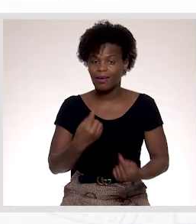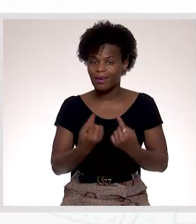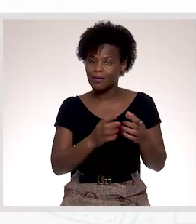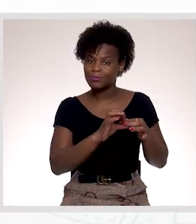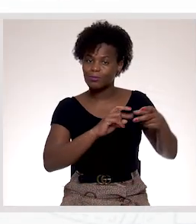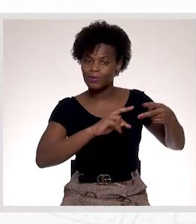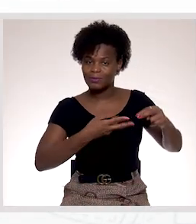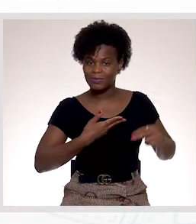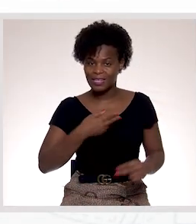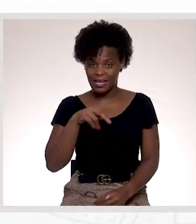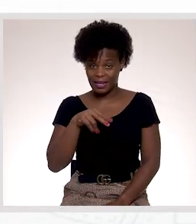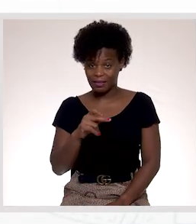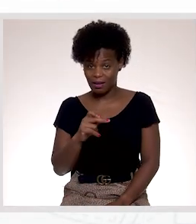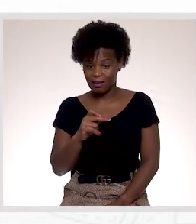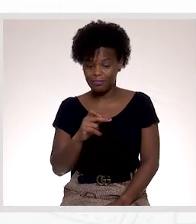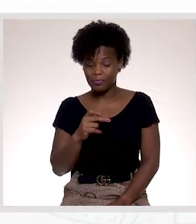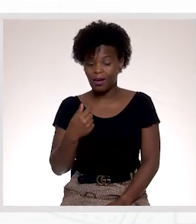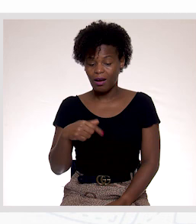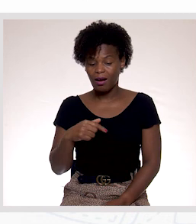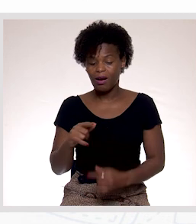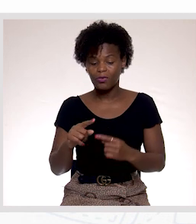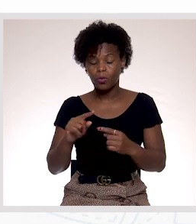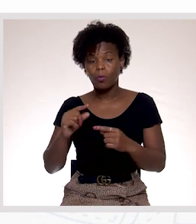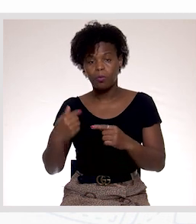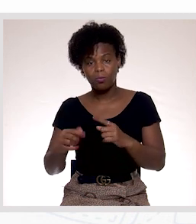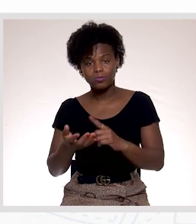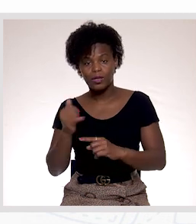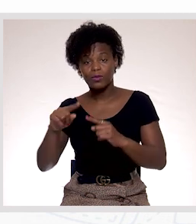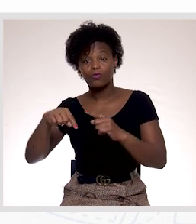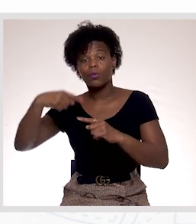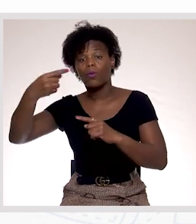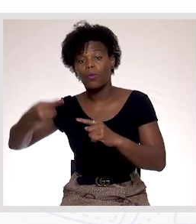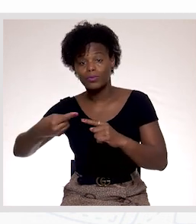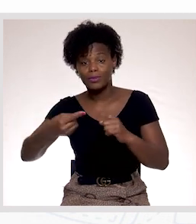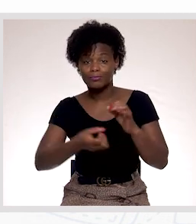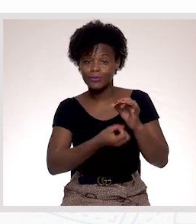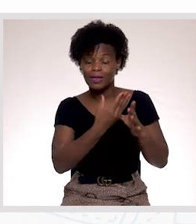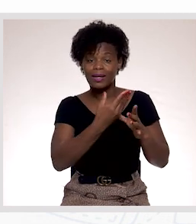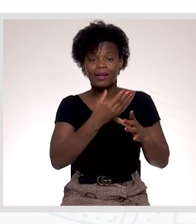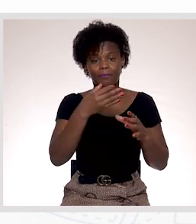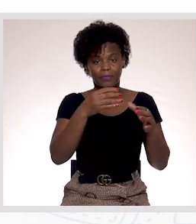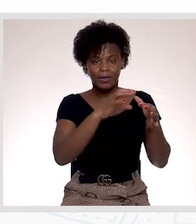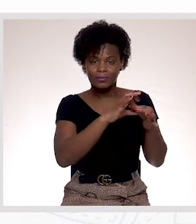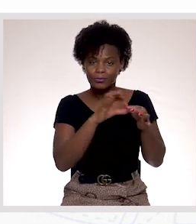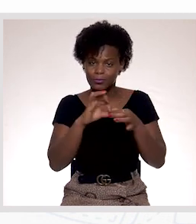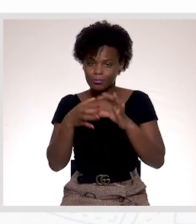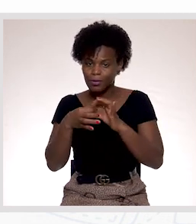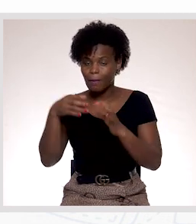Cada molécula de DNA, obtida a partir de uma outra, é formada por uma cadeia